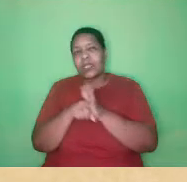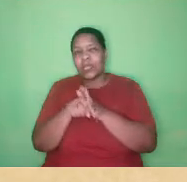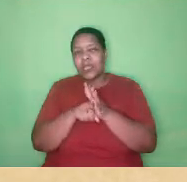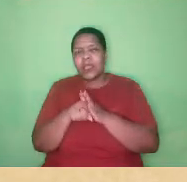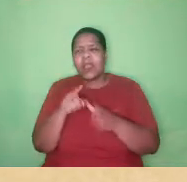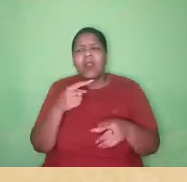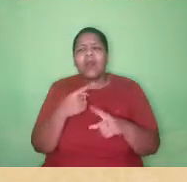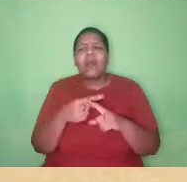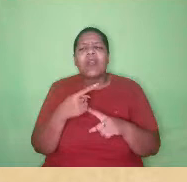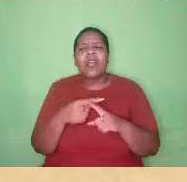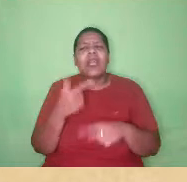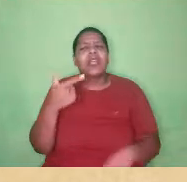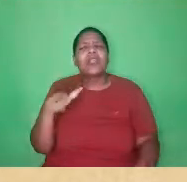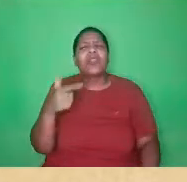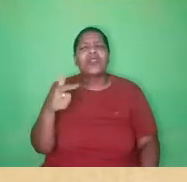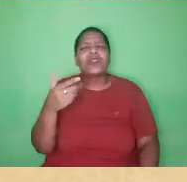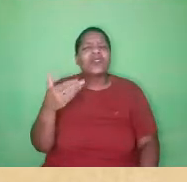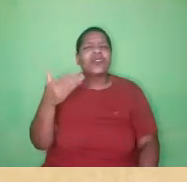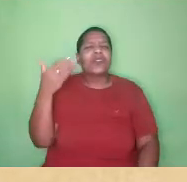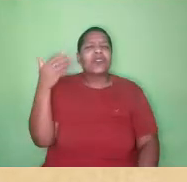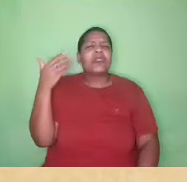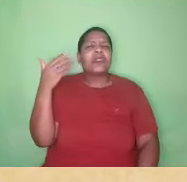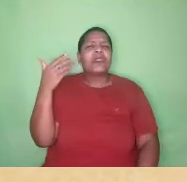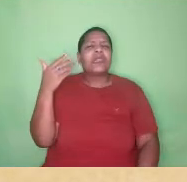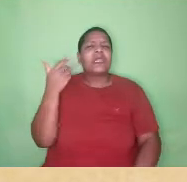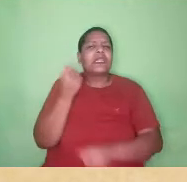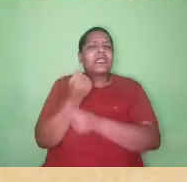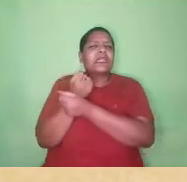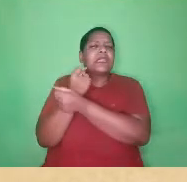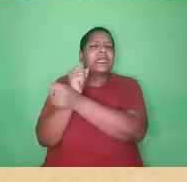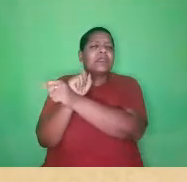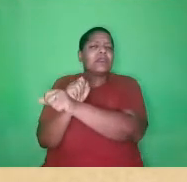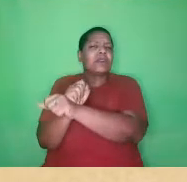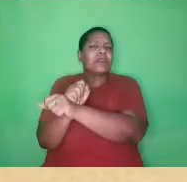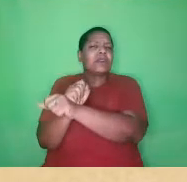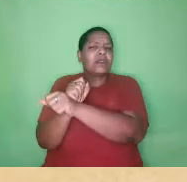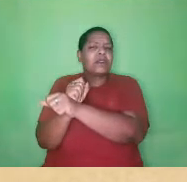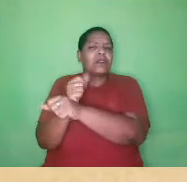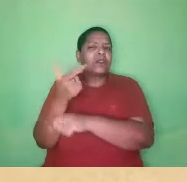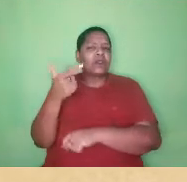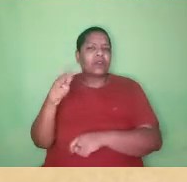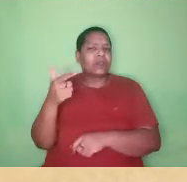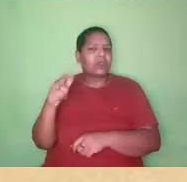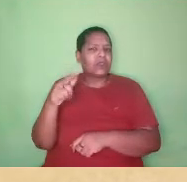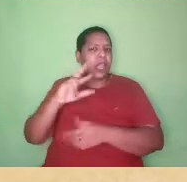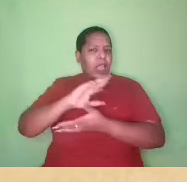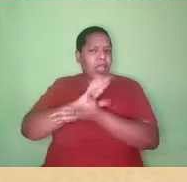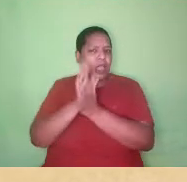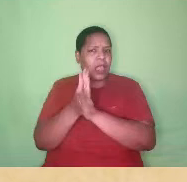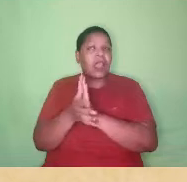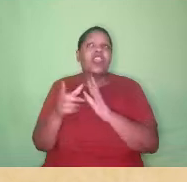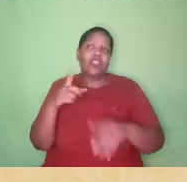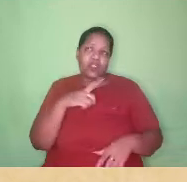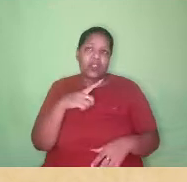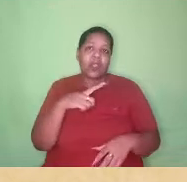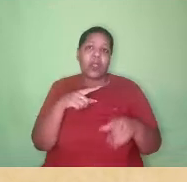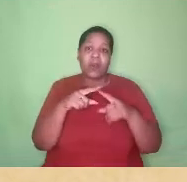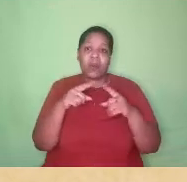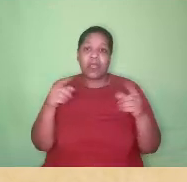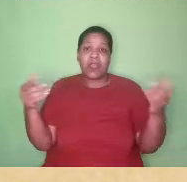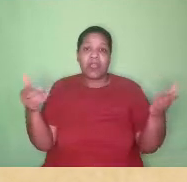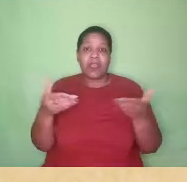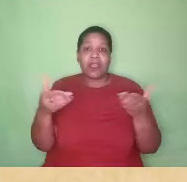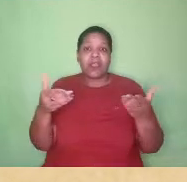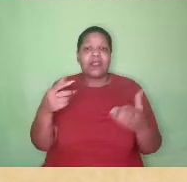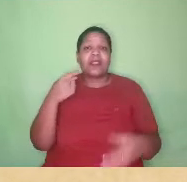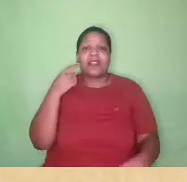racismo no período da escravidão? Tinha preconceito. mas o racismo que hoje se vive na sociedade